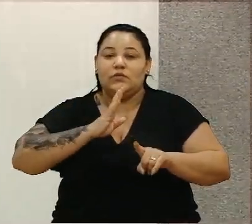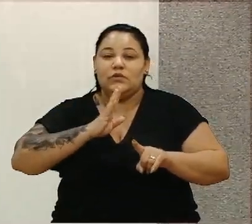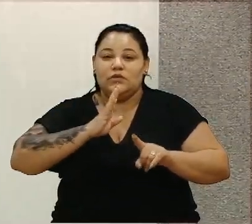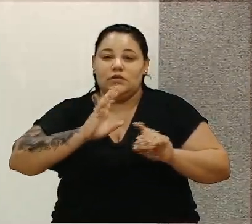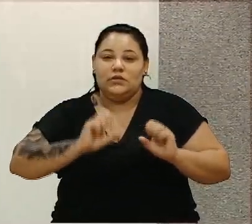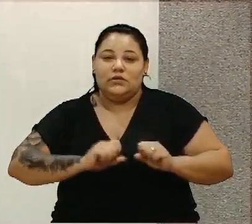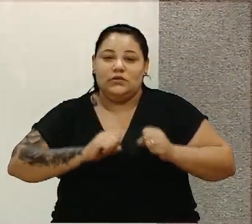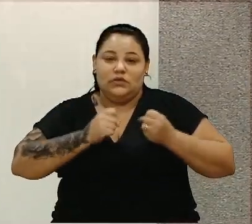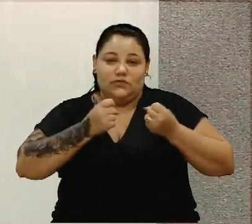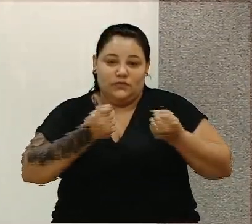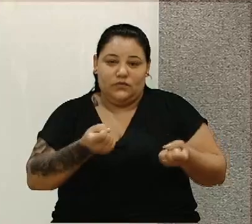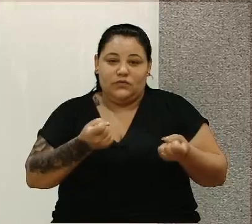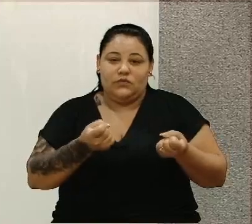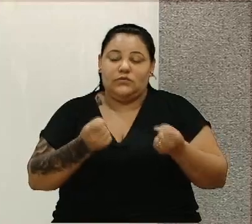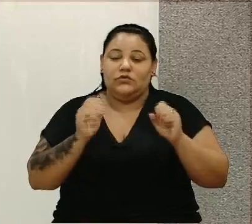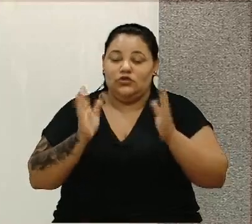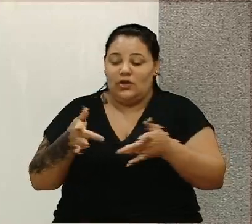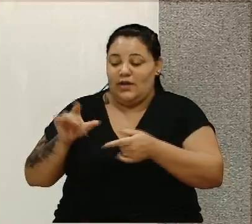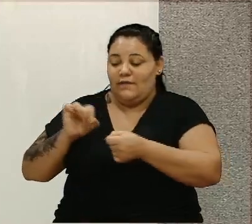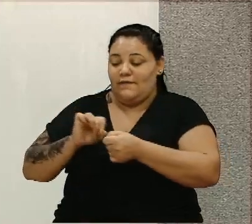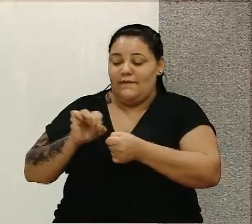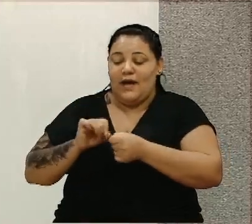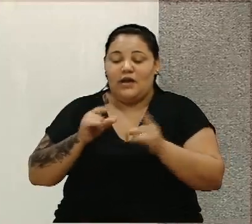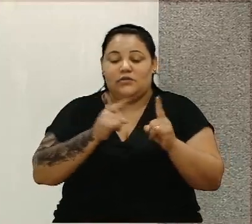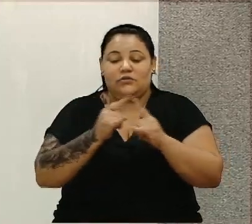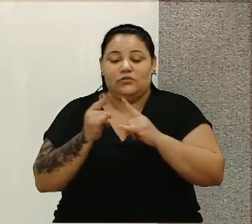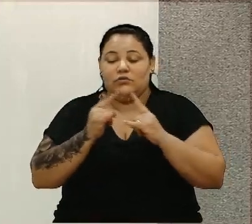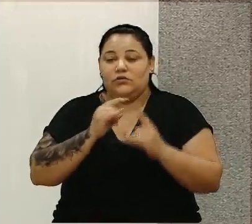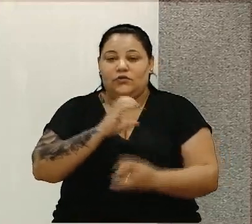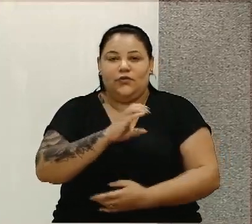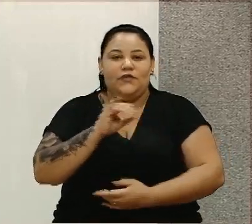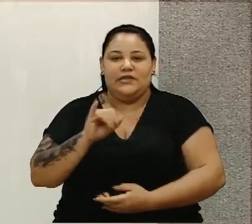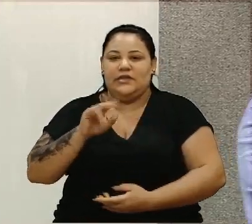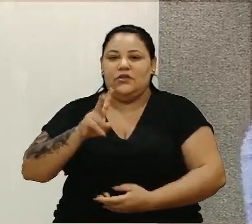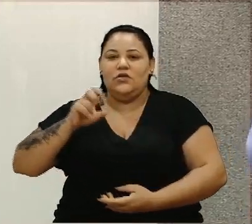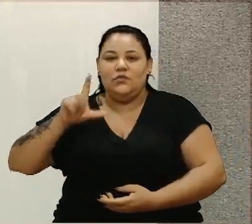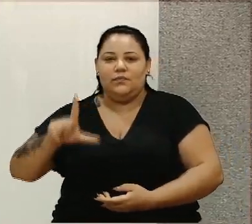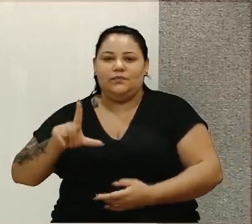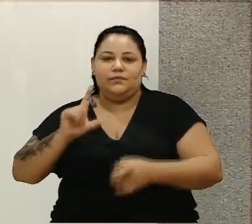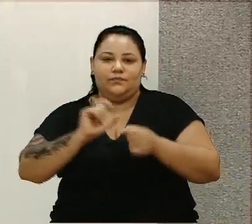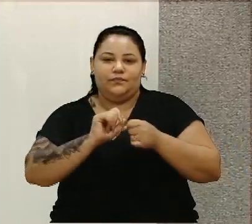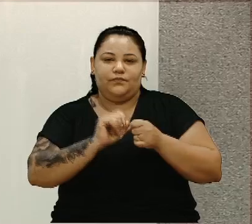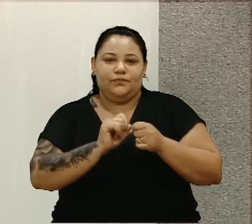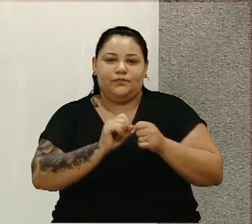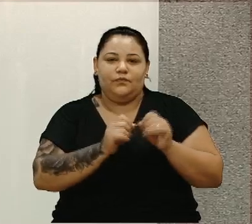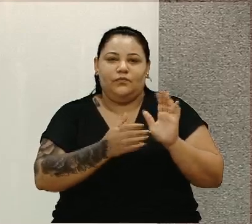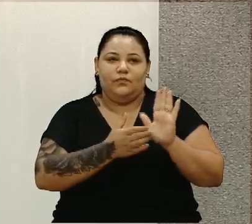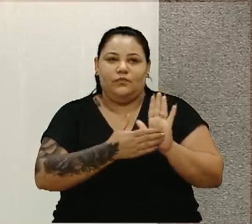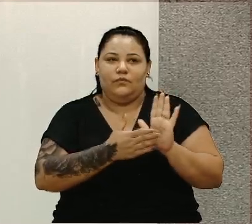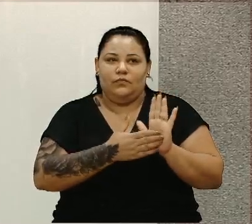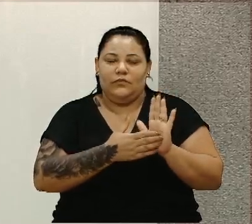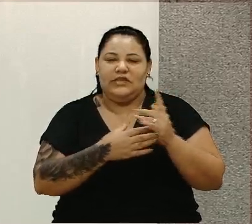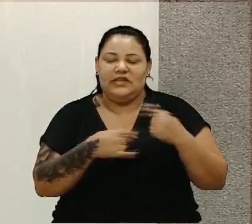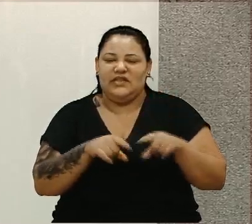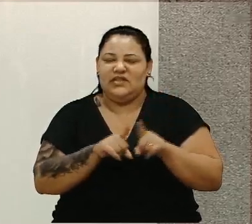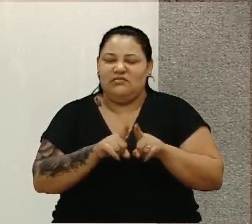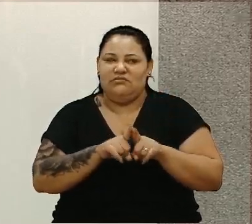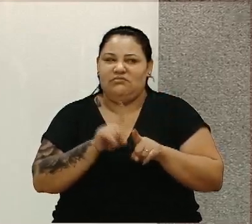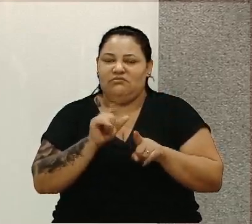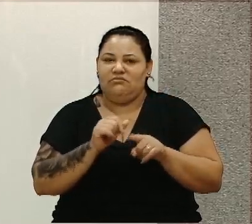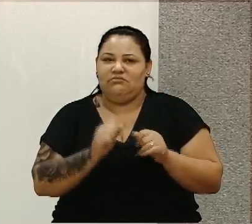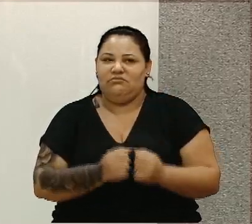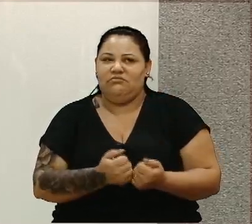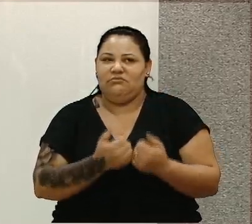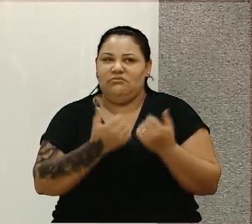pelas instituições religiosas, pela sociedade civil organizada, que se propõe justamente, vereador Edson, a essa entrega silenciosa,